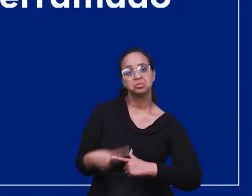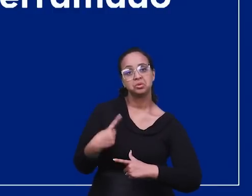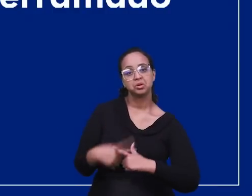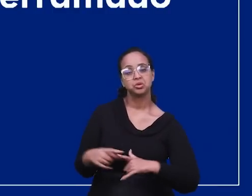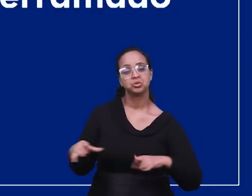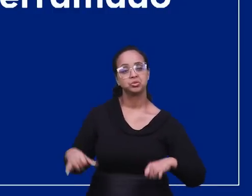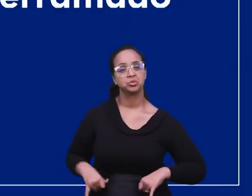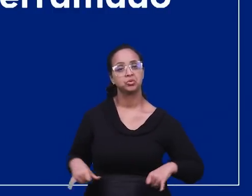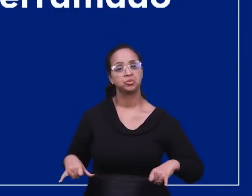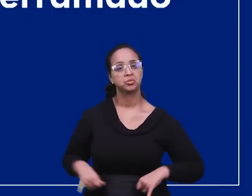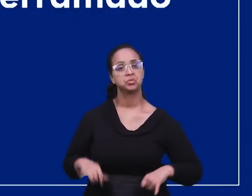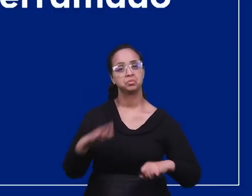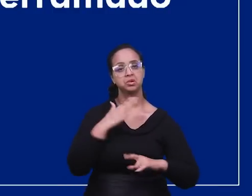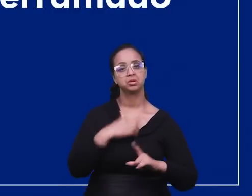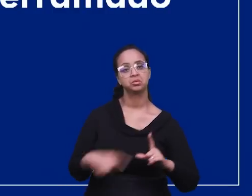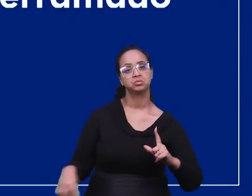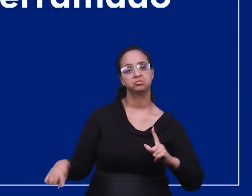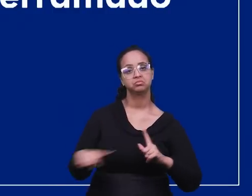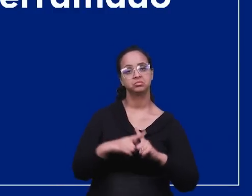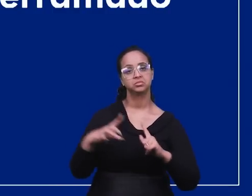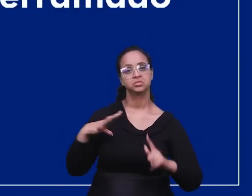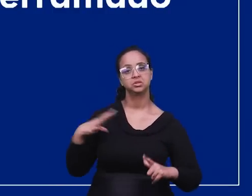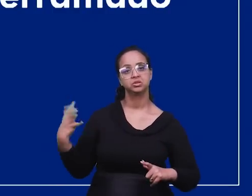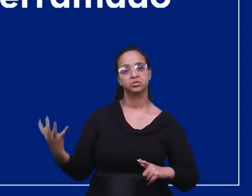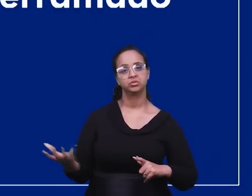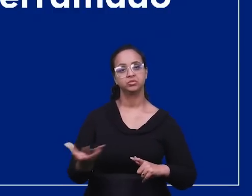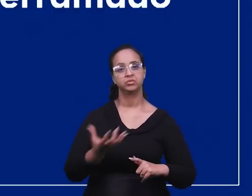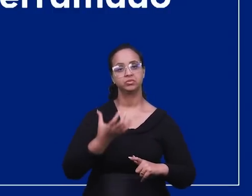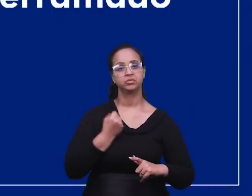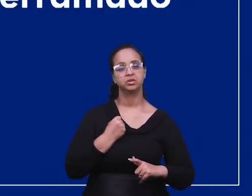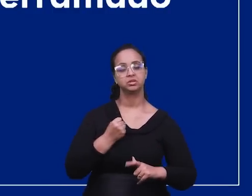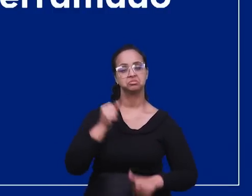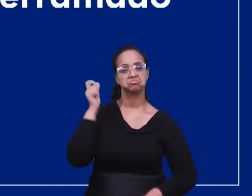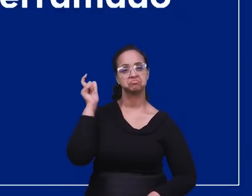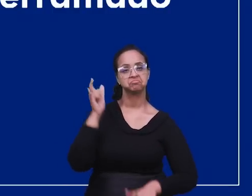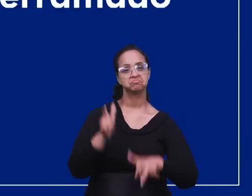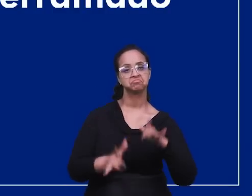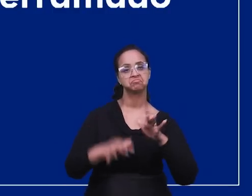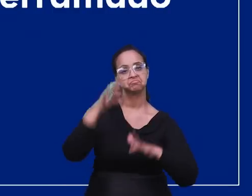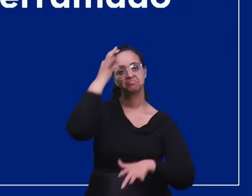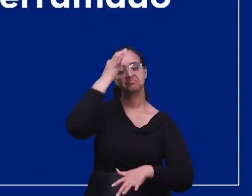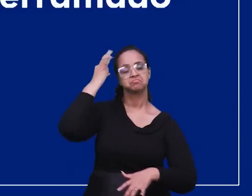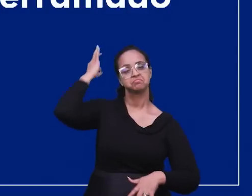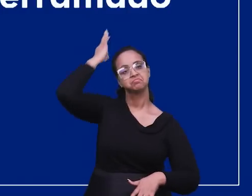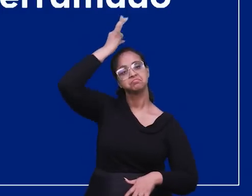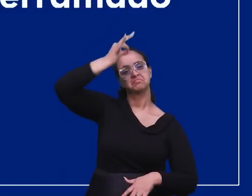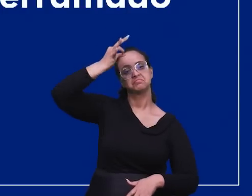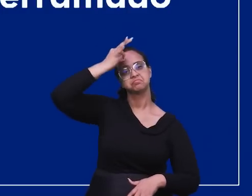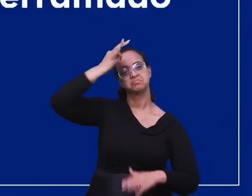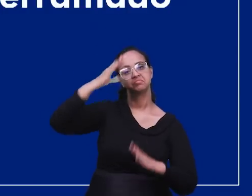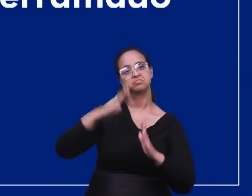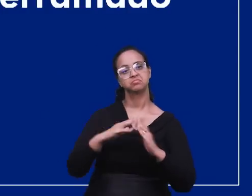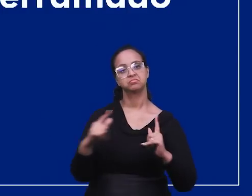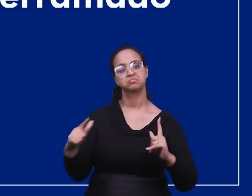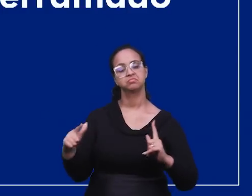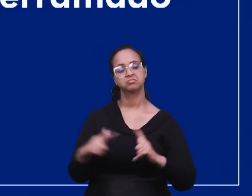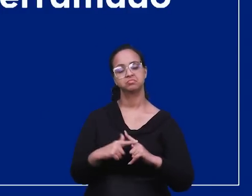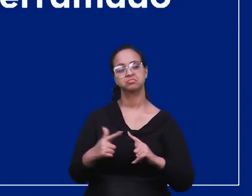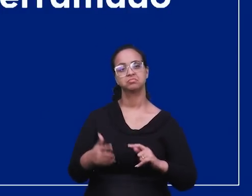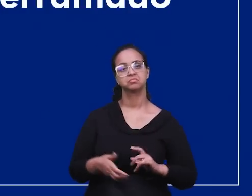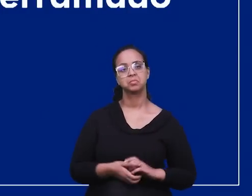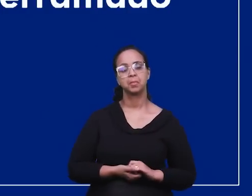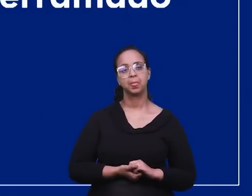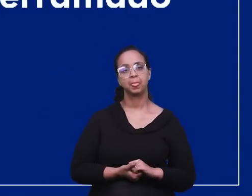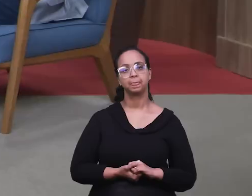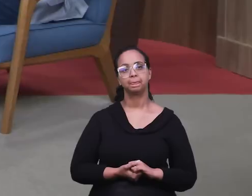pois através do seu sofrimento na cruz, o perfume da salvação foi extraído e derramado sobre a Igreja.